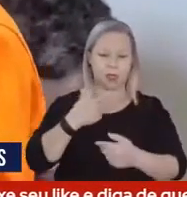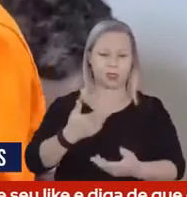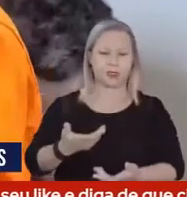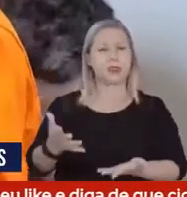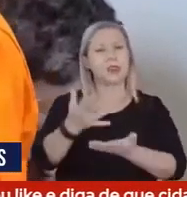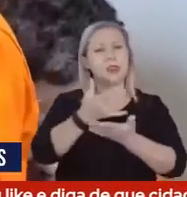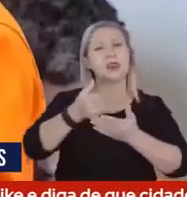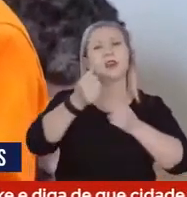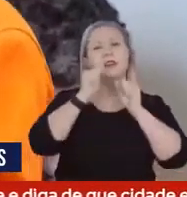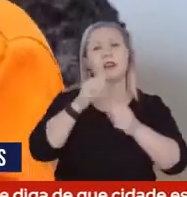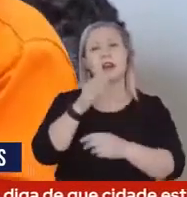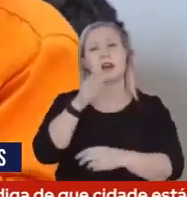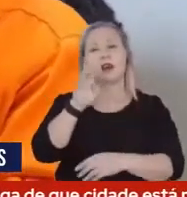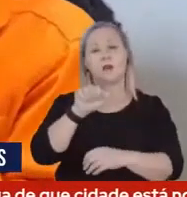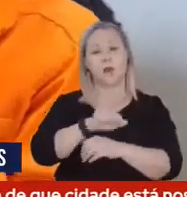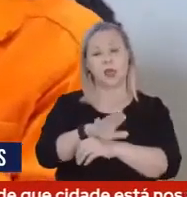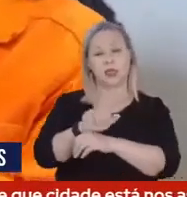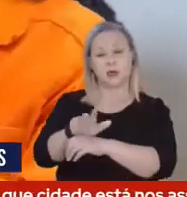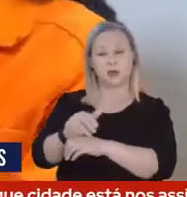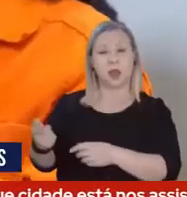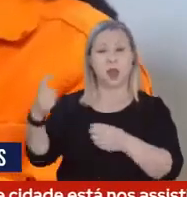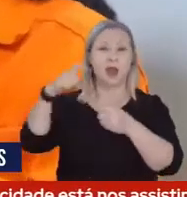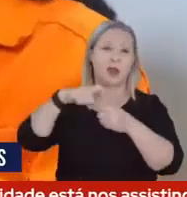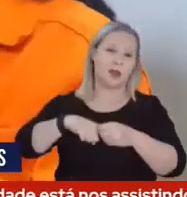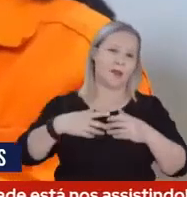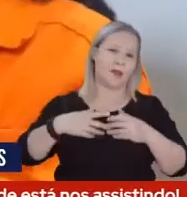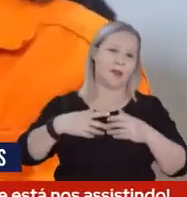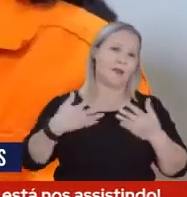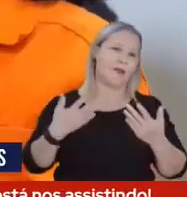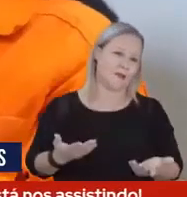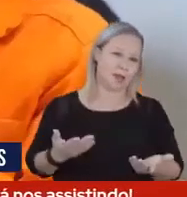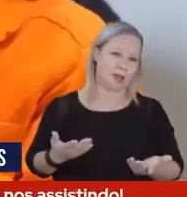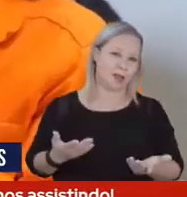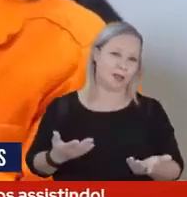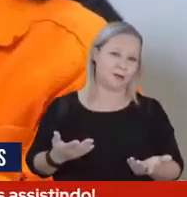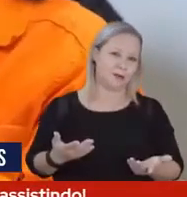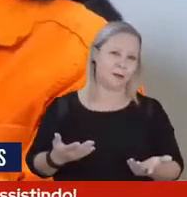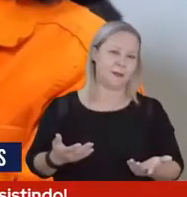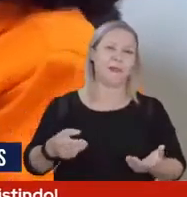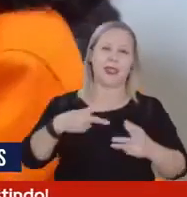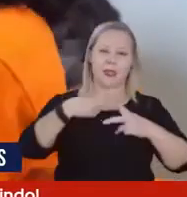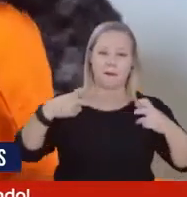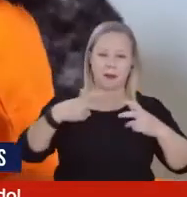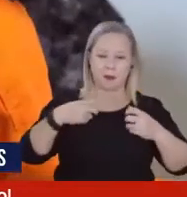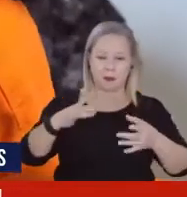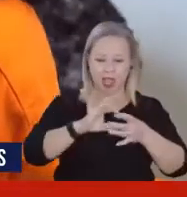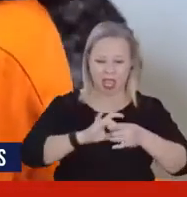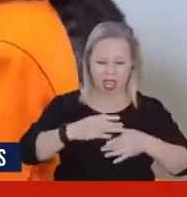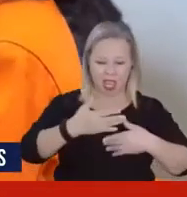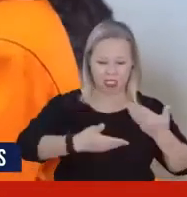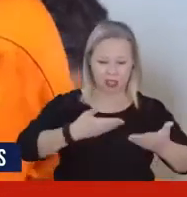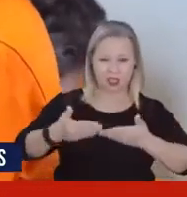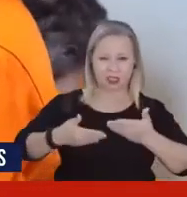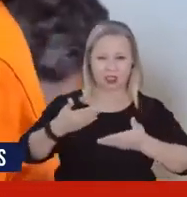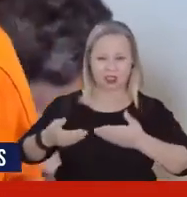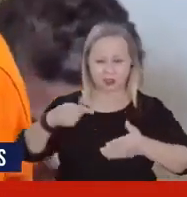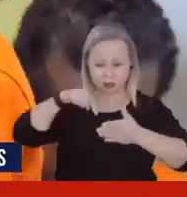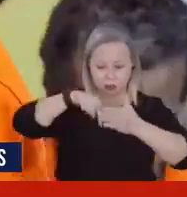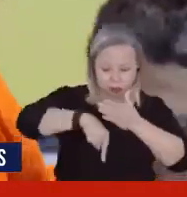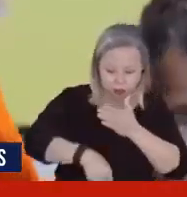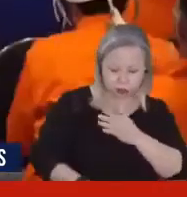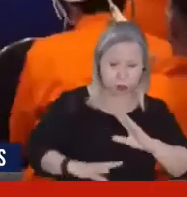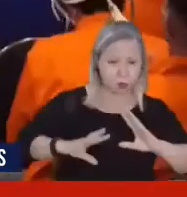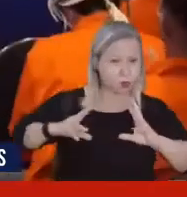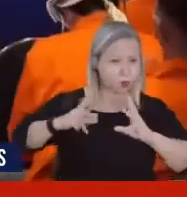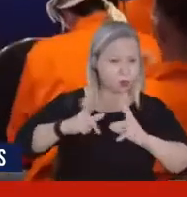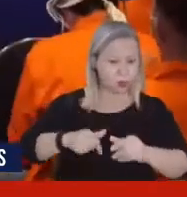Distribuidora, voltando ao sistema Petrobras, à integração do poço ao posto. Muito